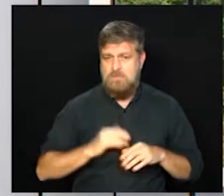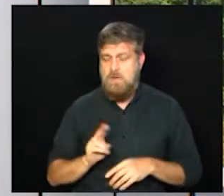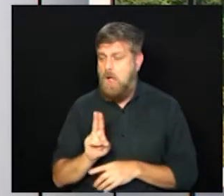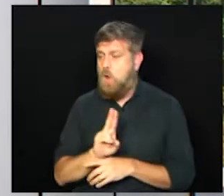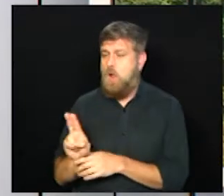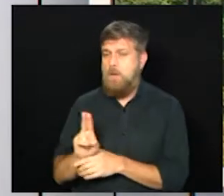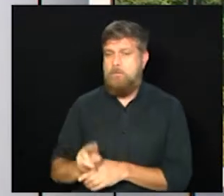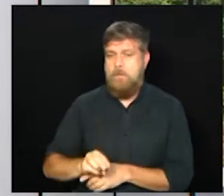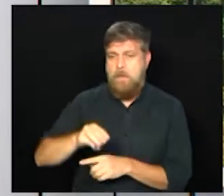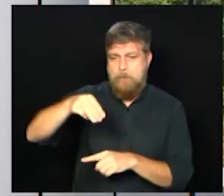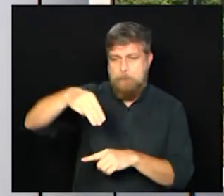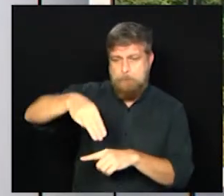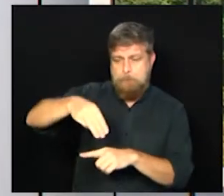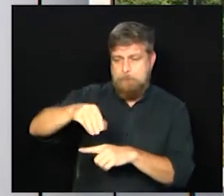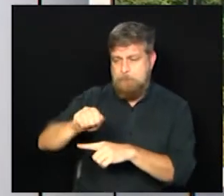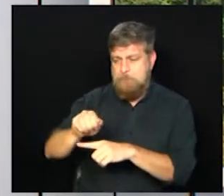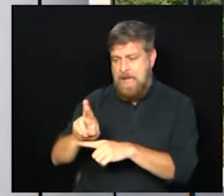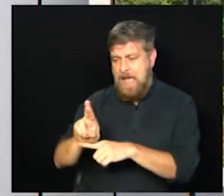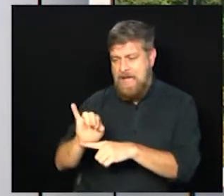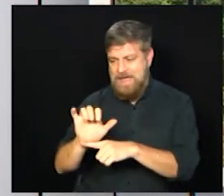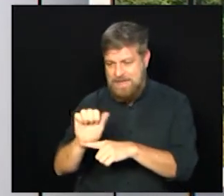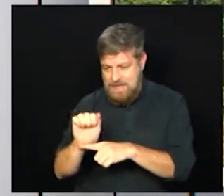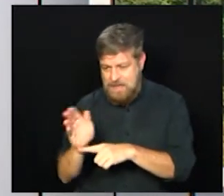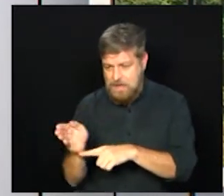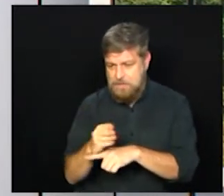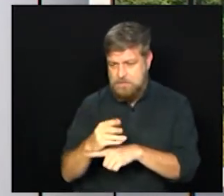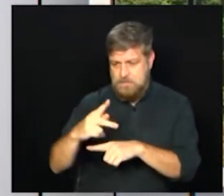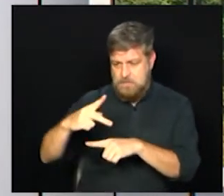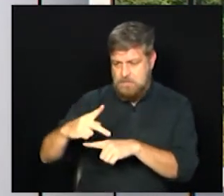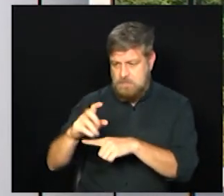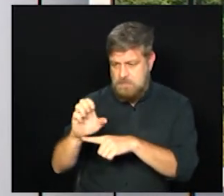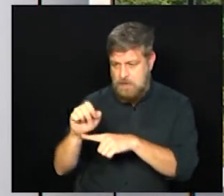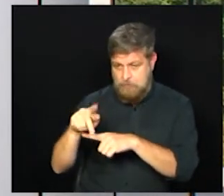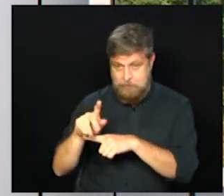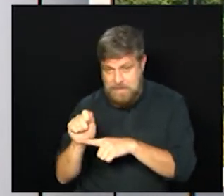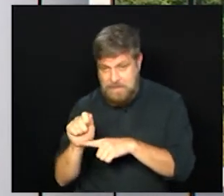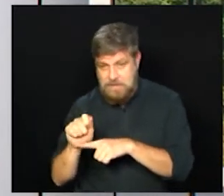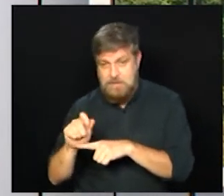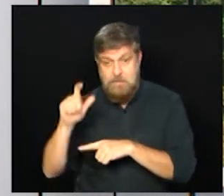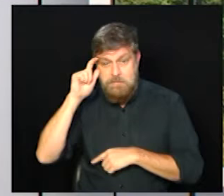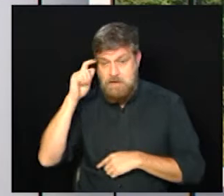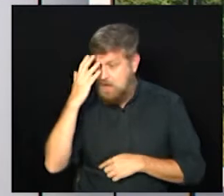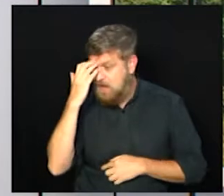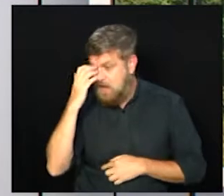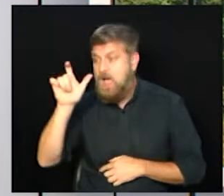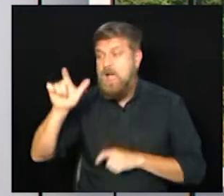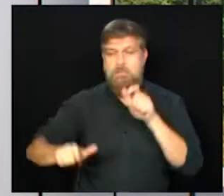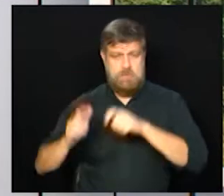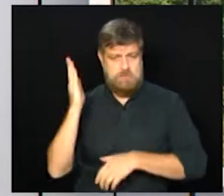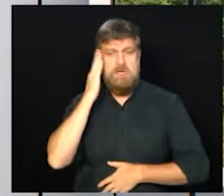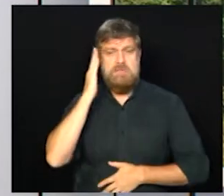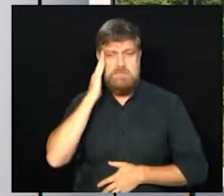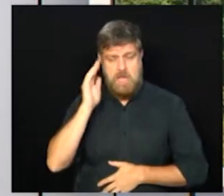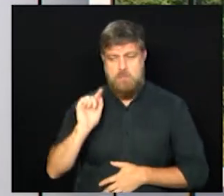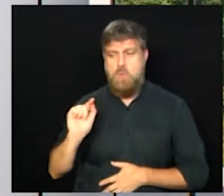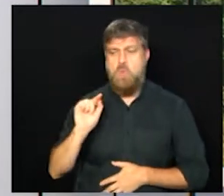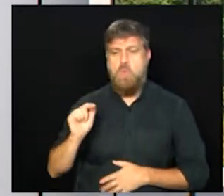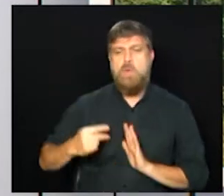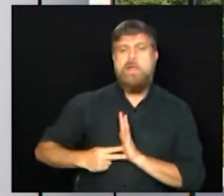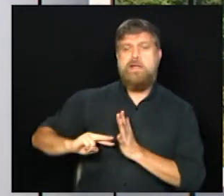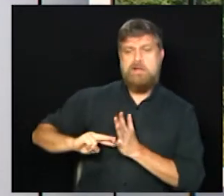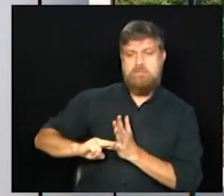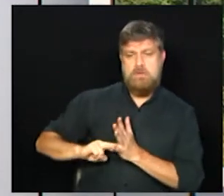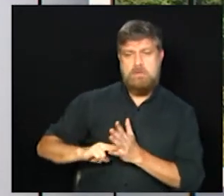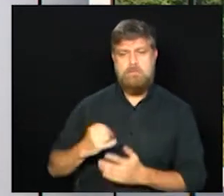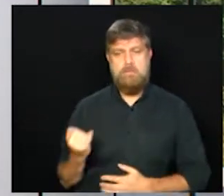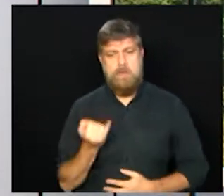Penha, as pessoas conhecem e sabem do que se trata. Agora, é importante que a gente reconheça os